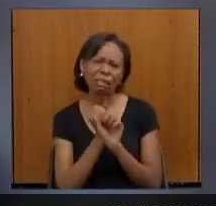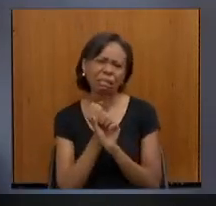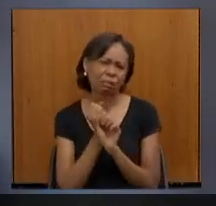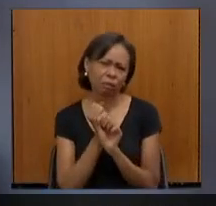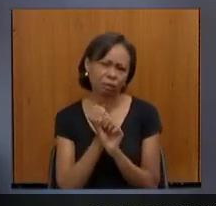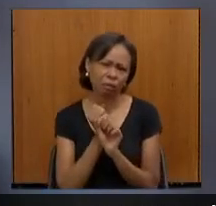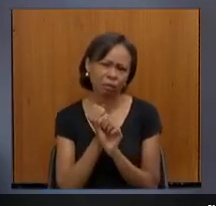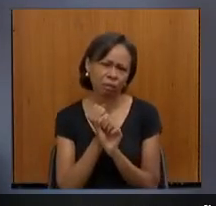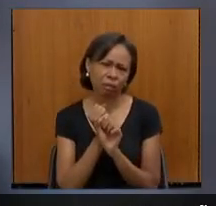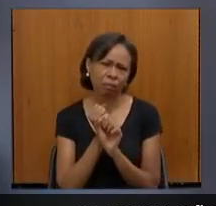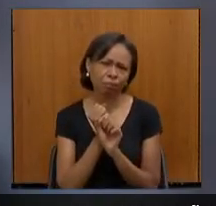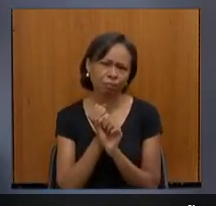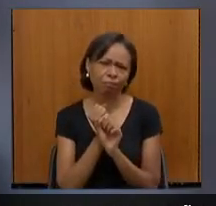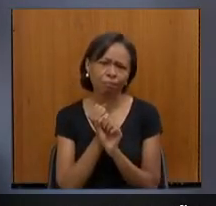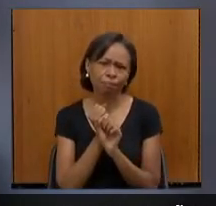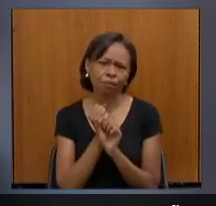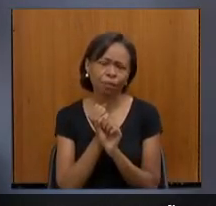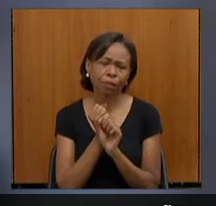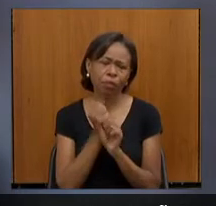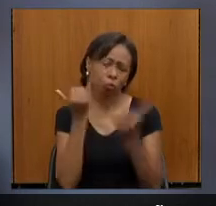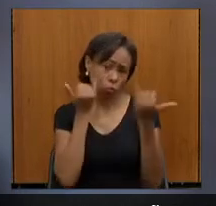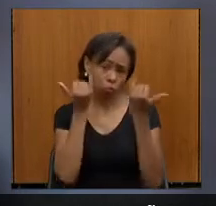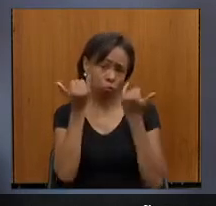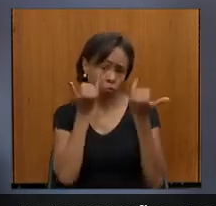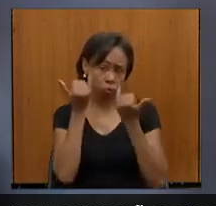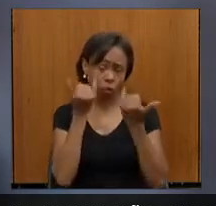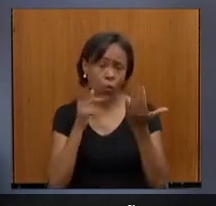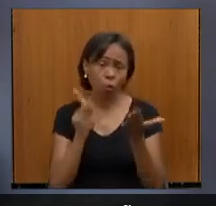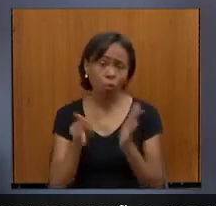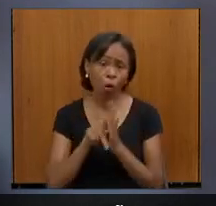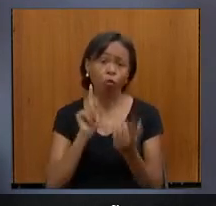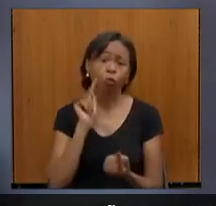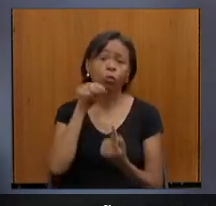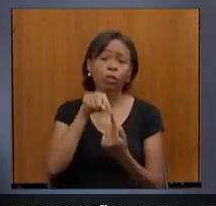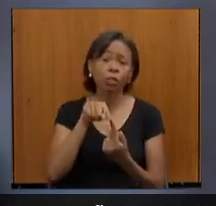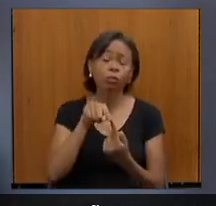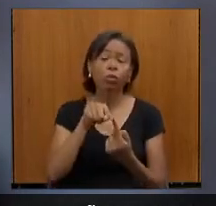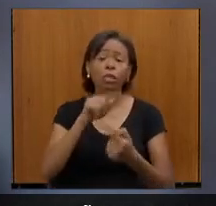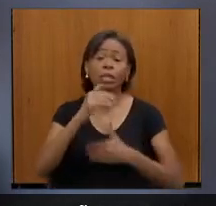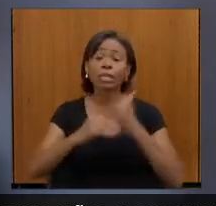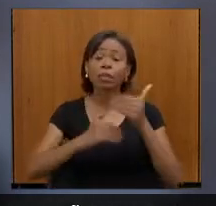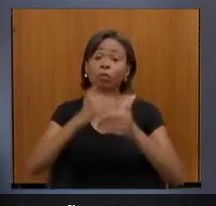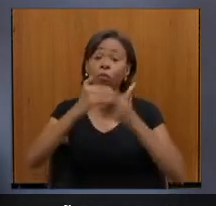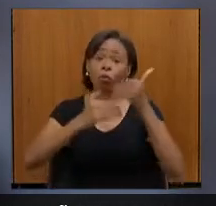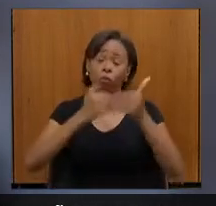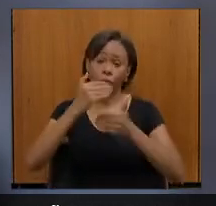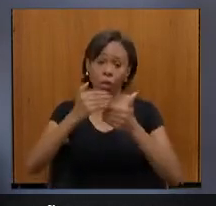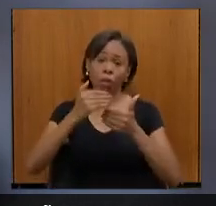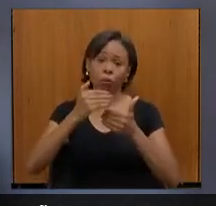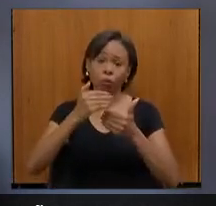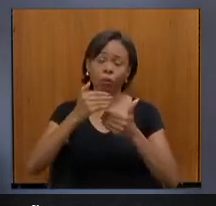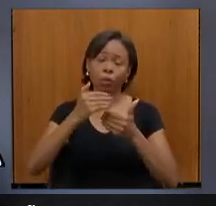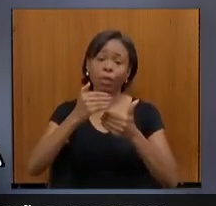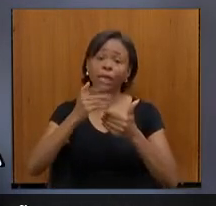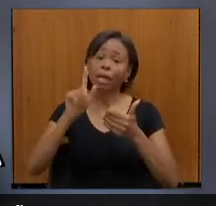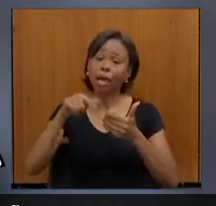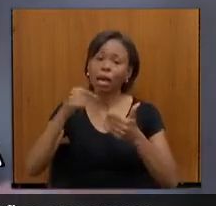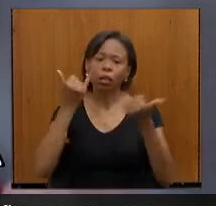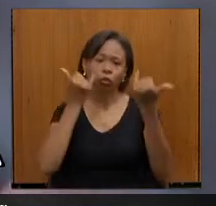os indicadores dos Objetivos de Desenvolvimento Sustentável e que são os indicadores que todos os países